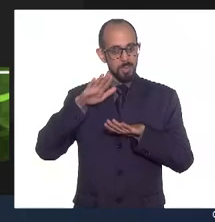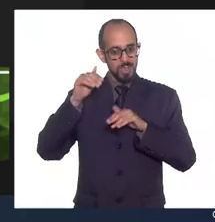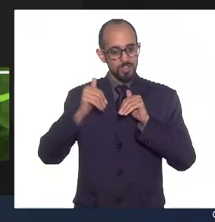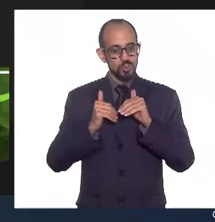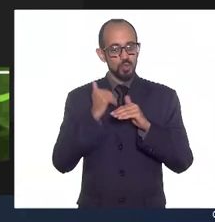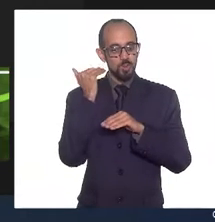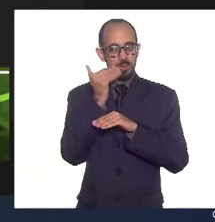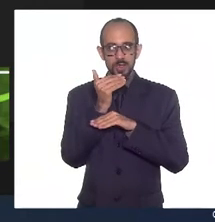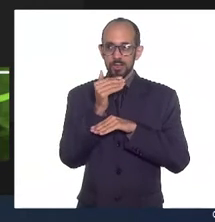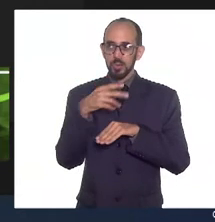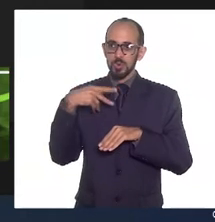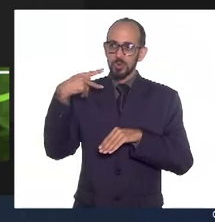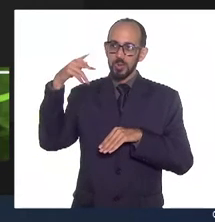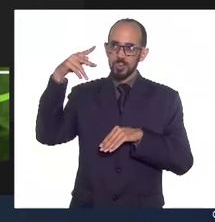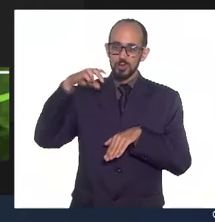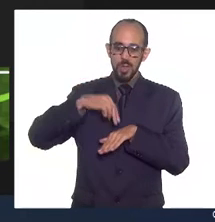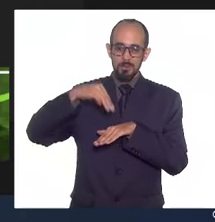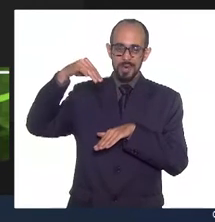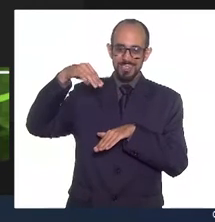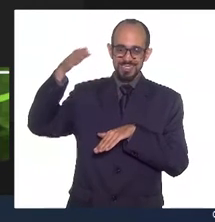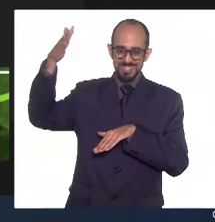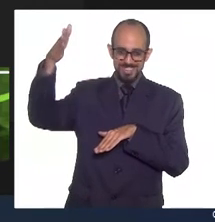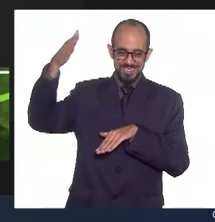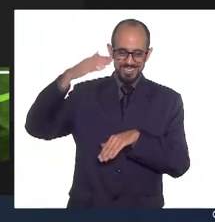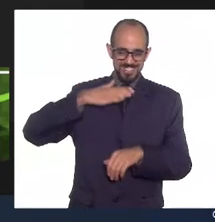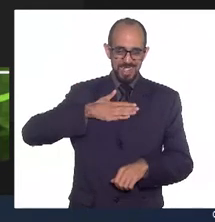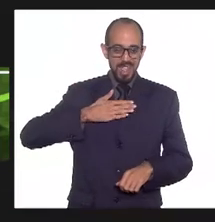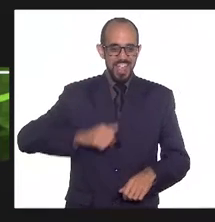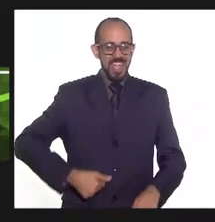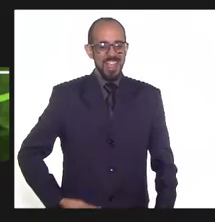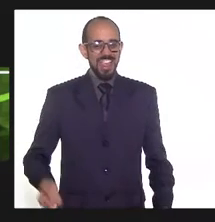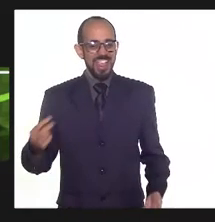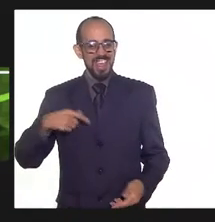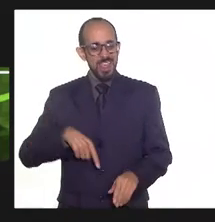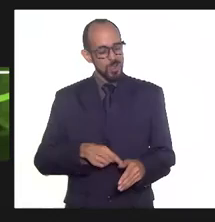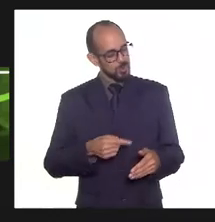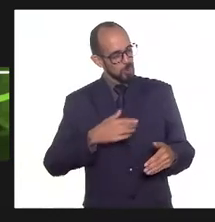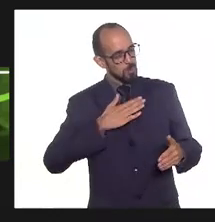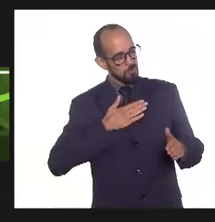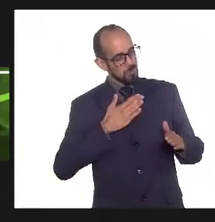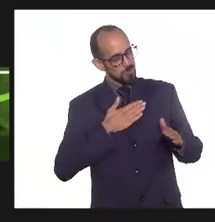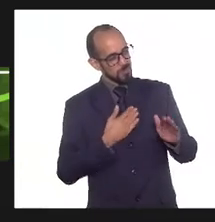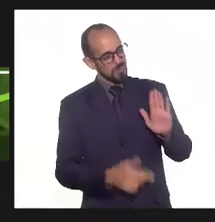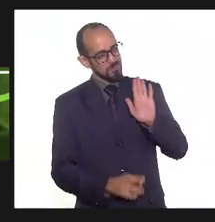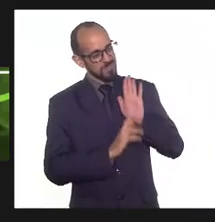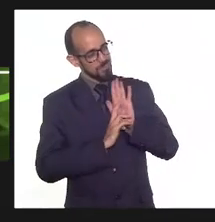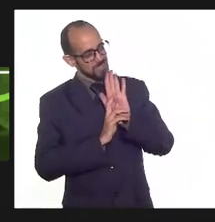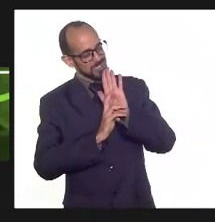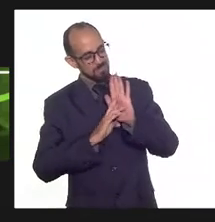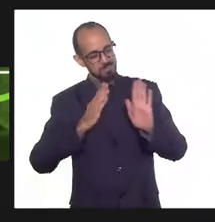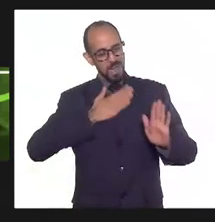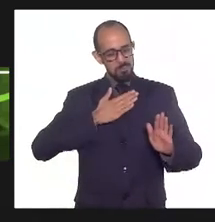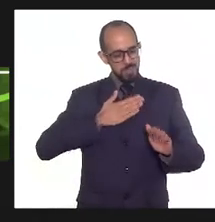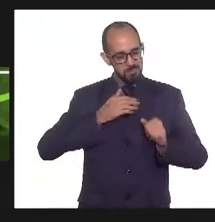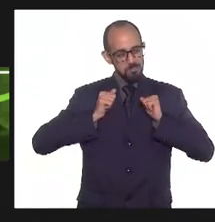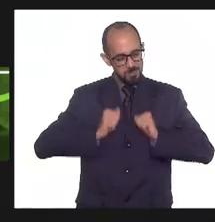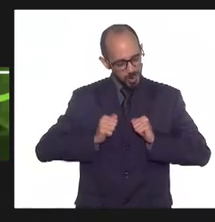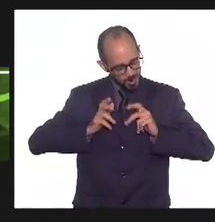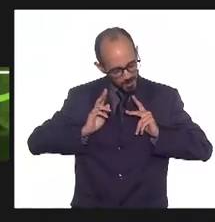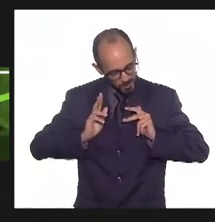sua batuta eu estou muito bem aí representado pode continuar